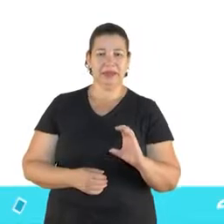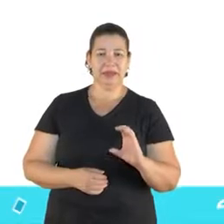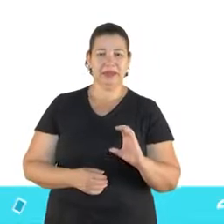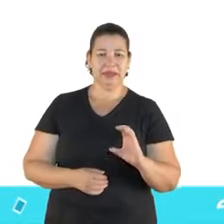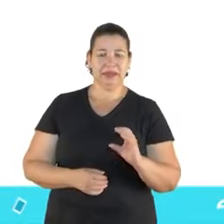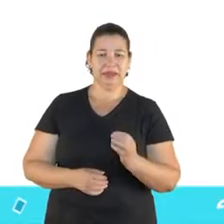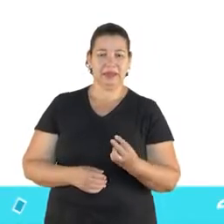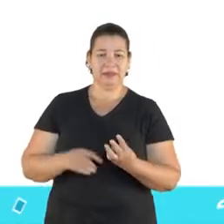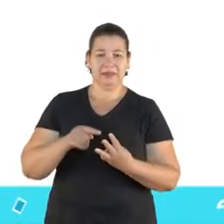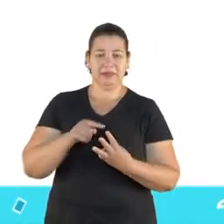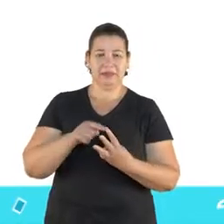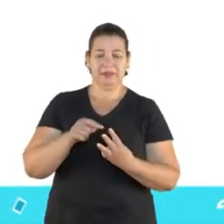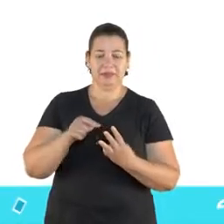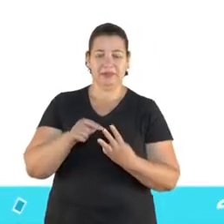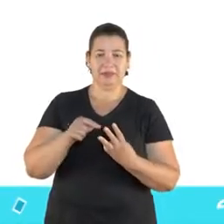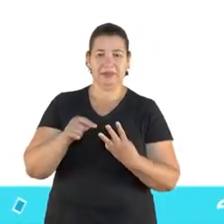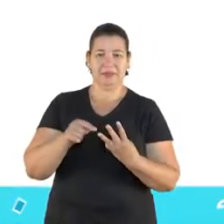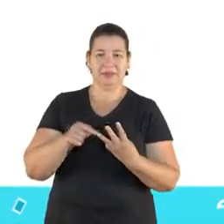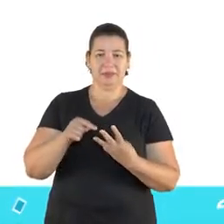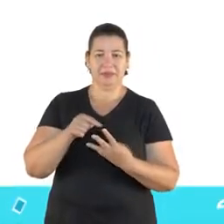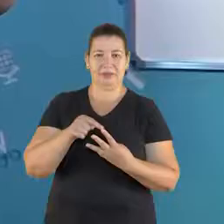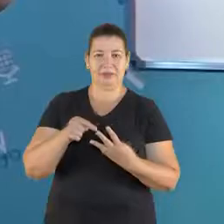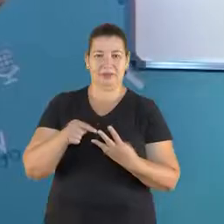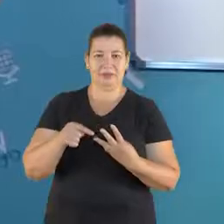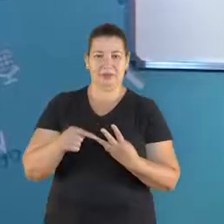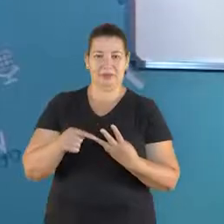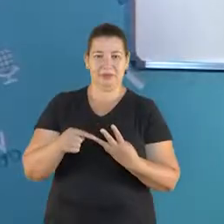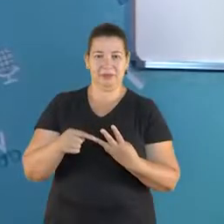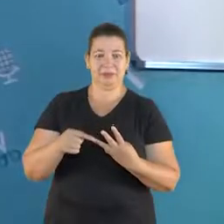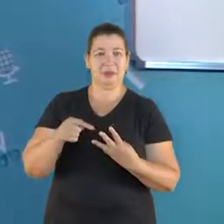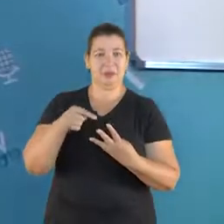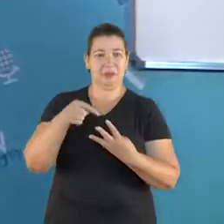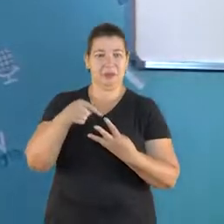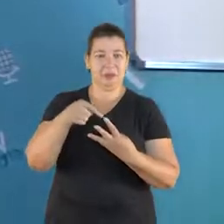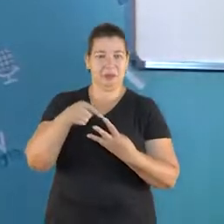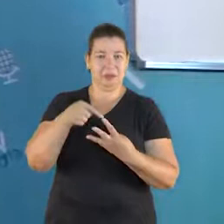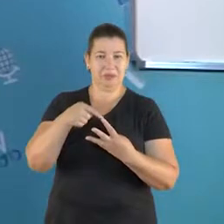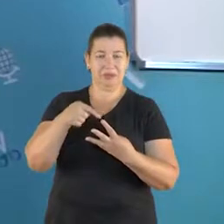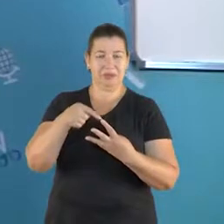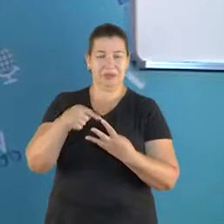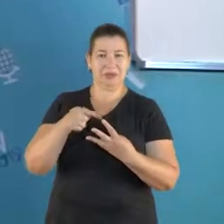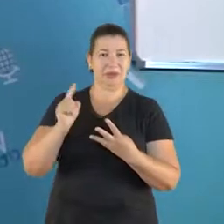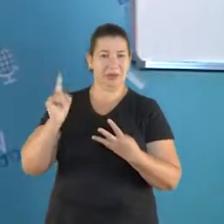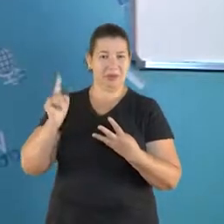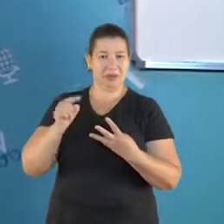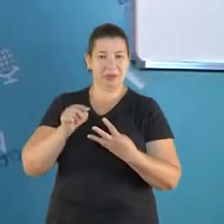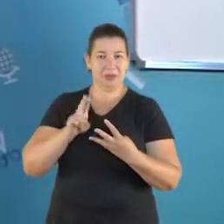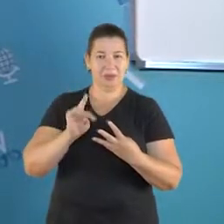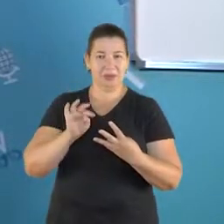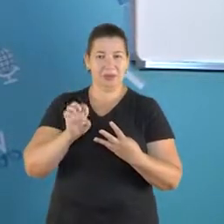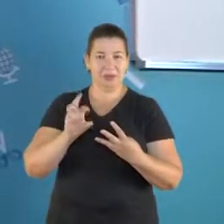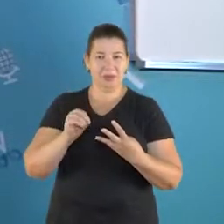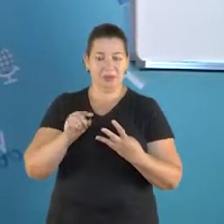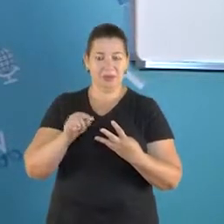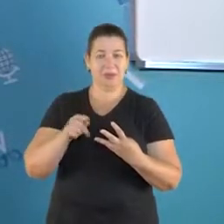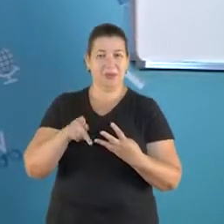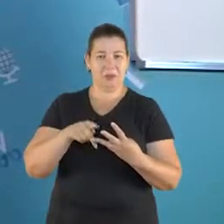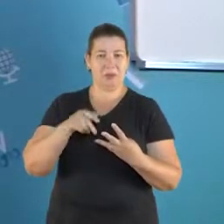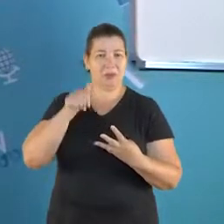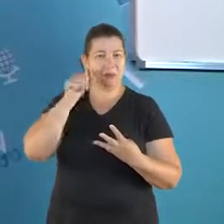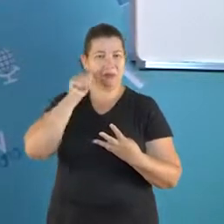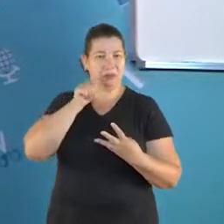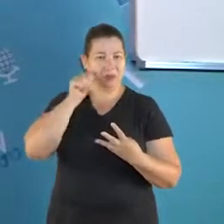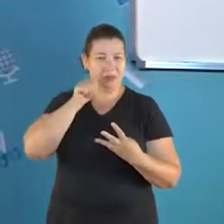útero, óvulo e progesterona. O primeiro órgão aqui, que a gente viu, que é o útero, ele é um órgão do